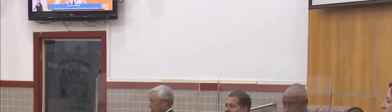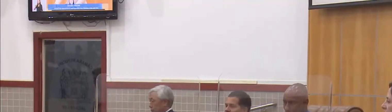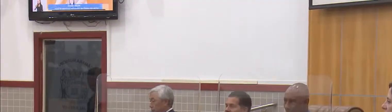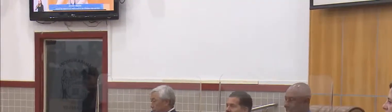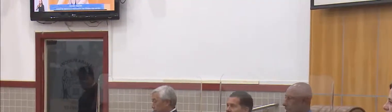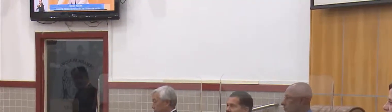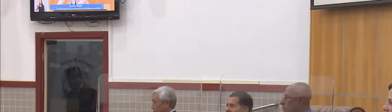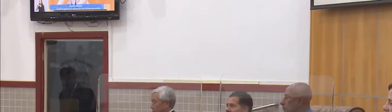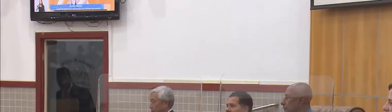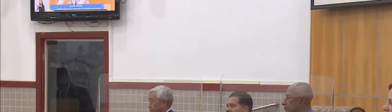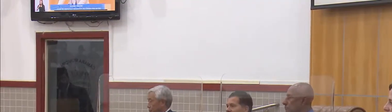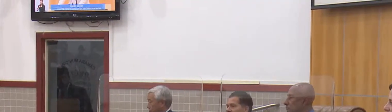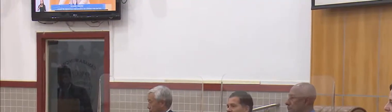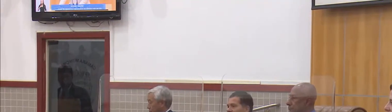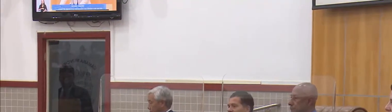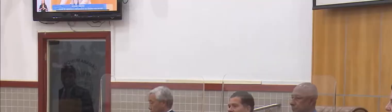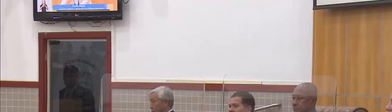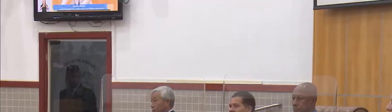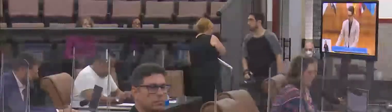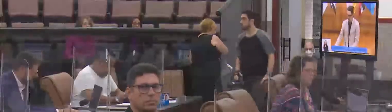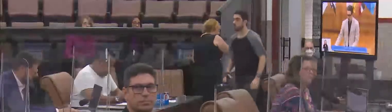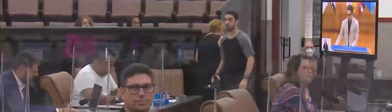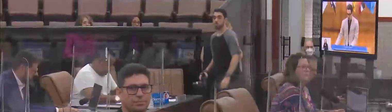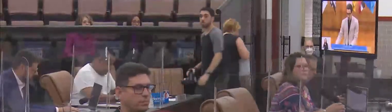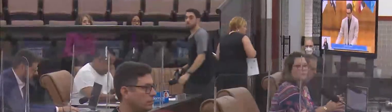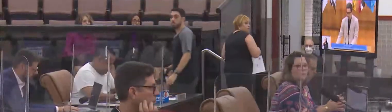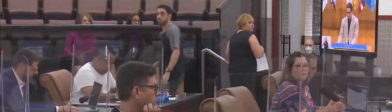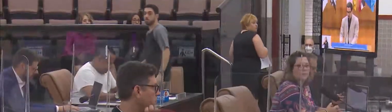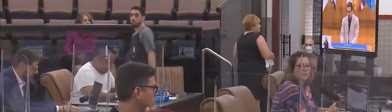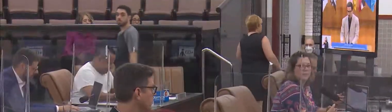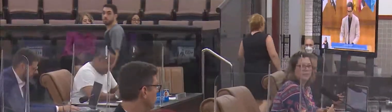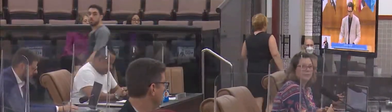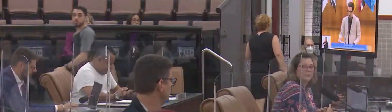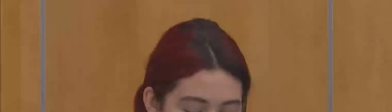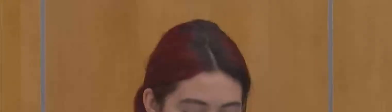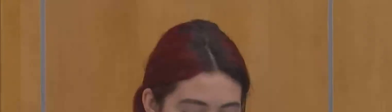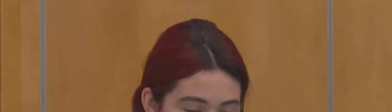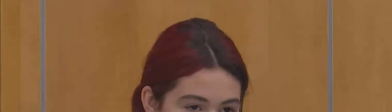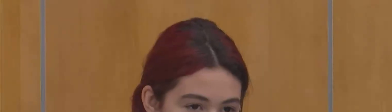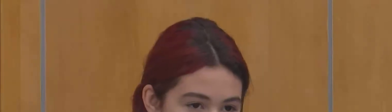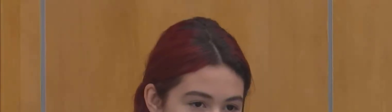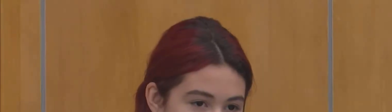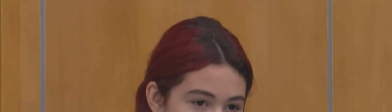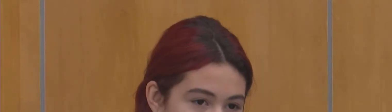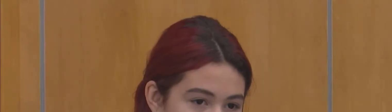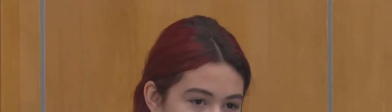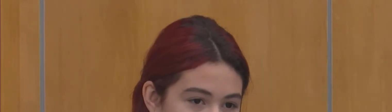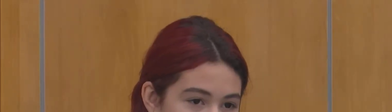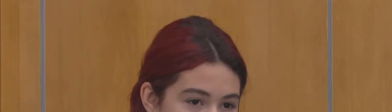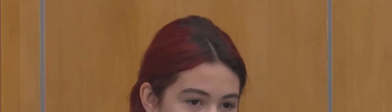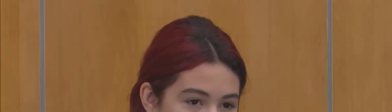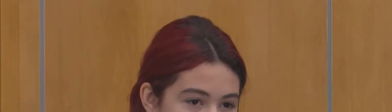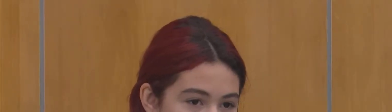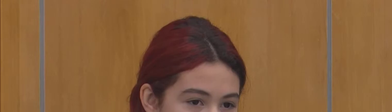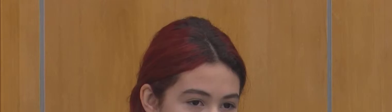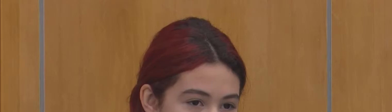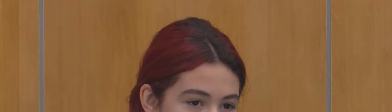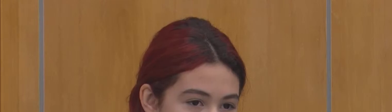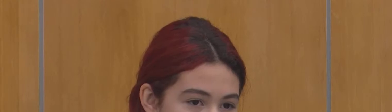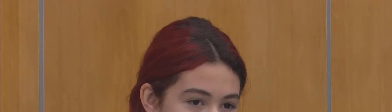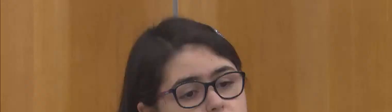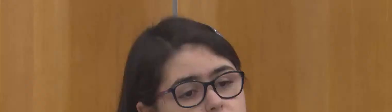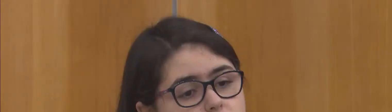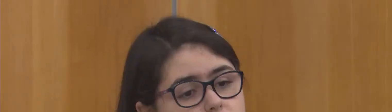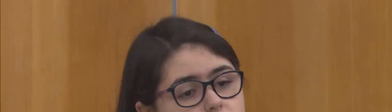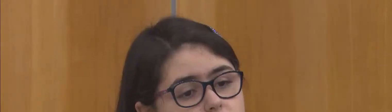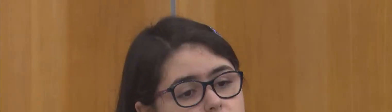Lei Municipal de 1979. Na edição de 2022, tomaram posse Clara Cavalero como presidente